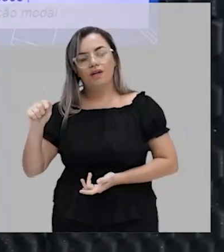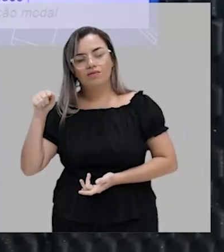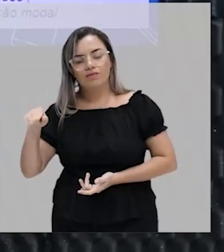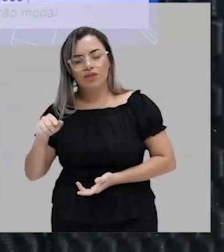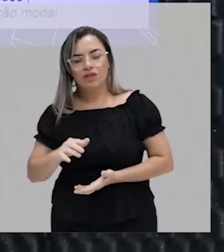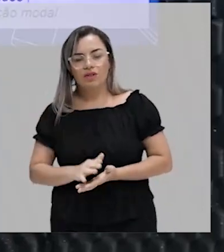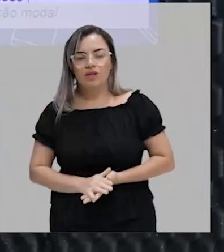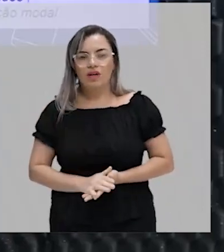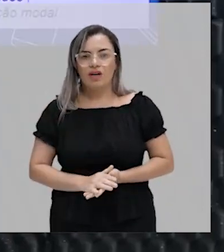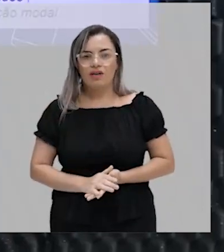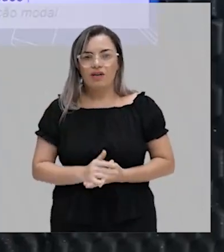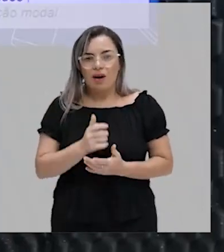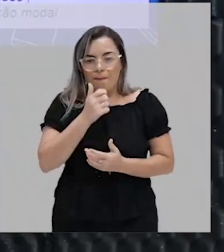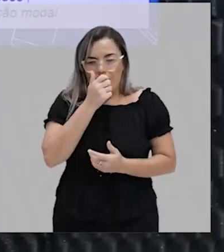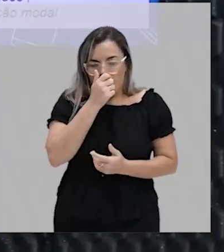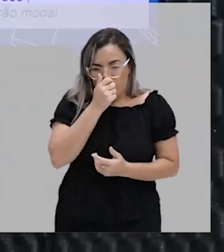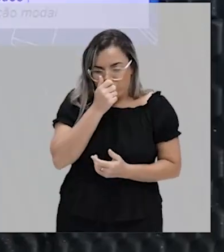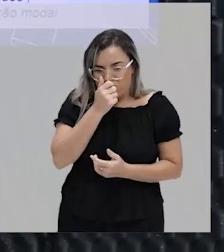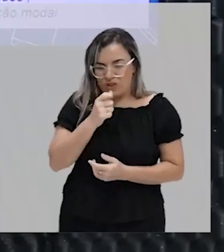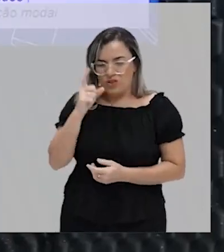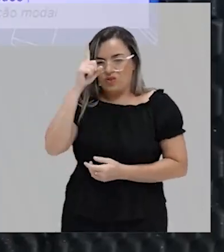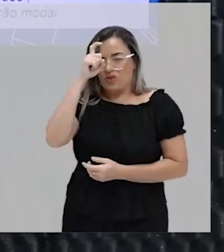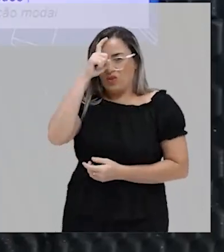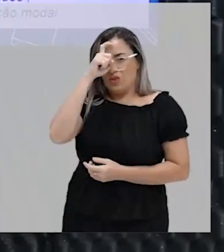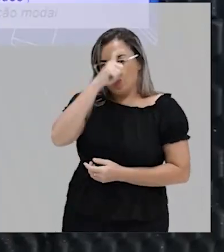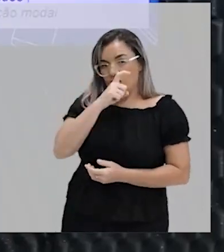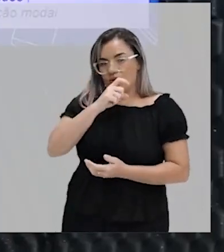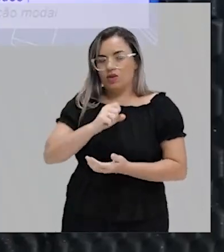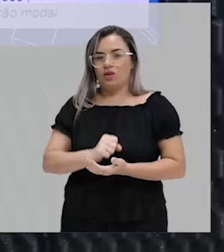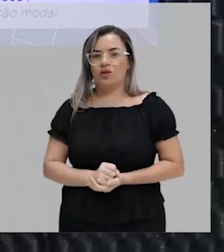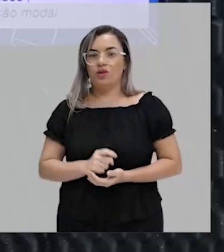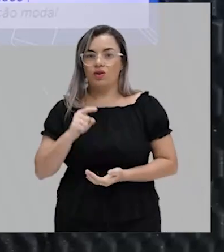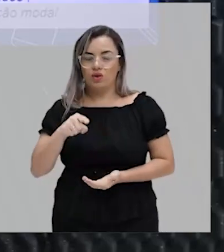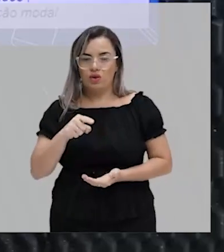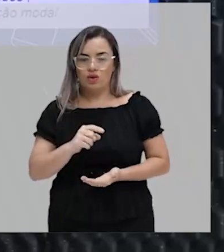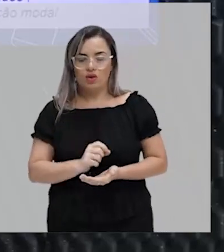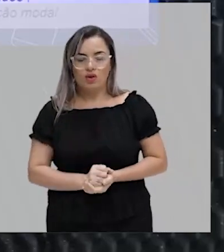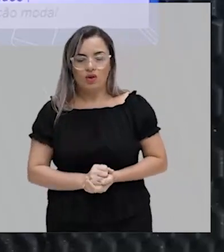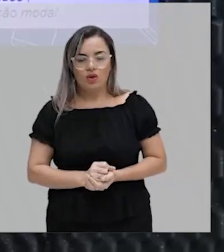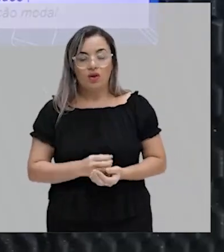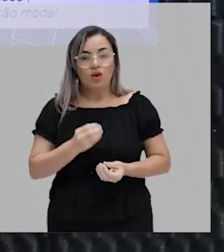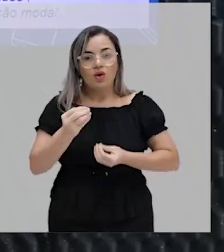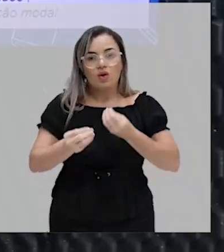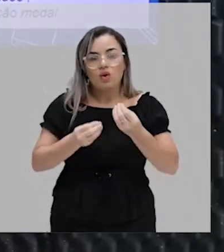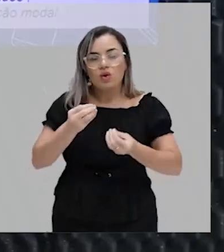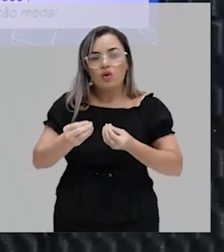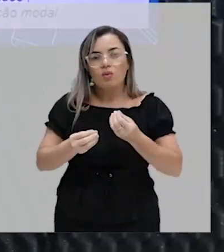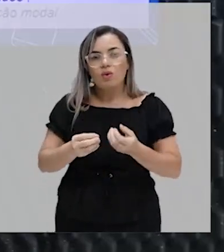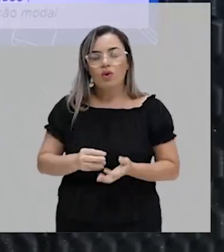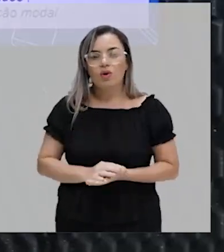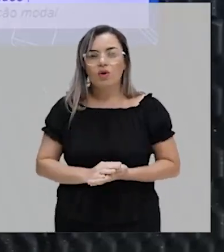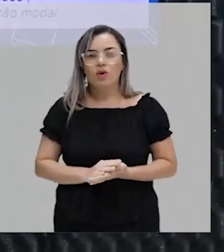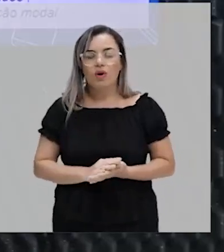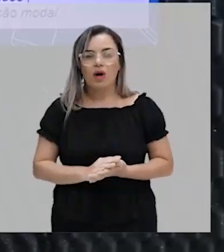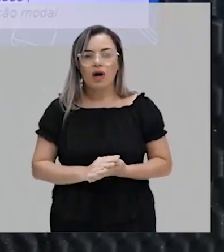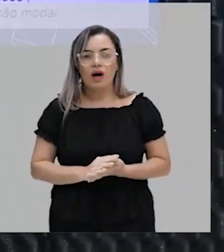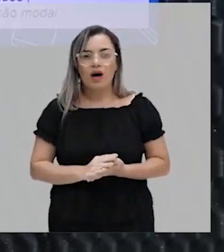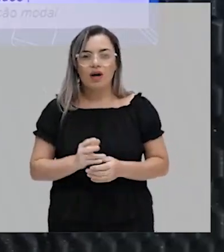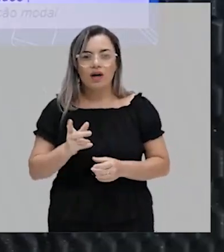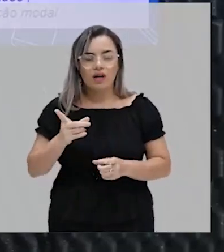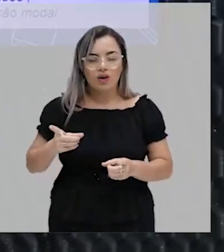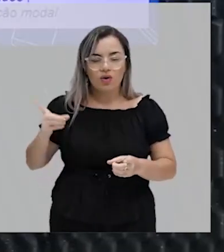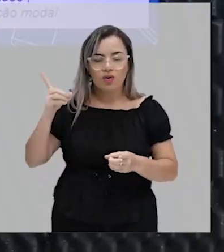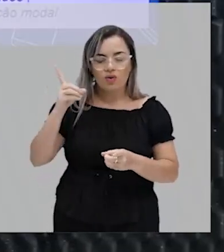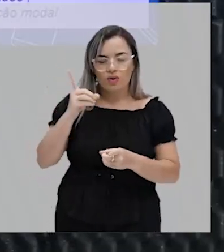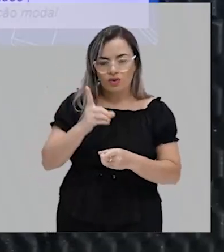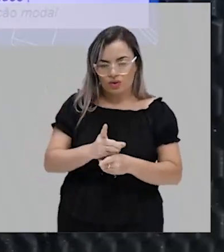ficando estrangulado, tá certo? Uma das soluções importantes para a falta de mobilidade urbana é justamente a